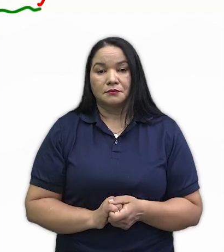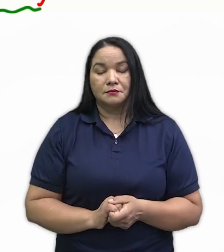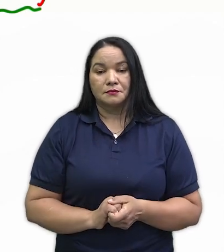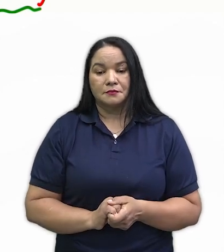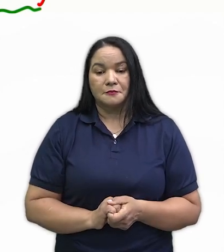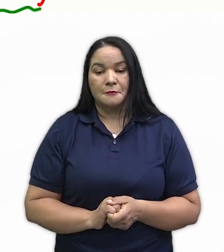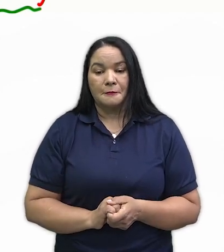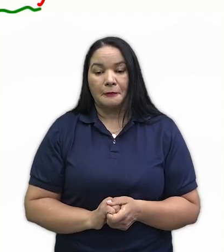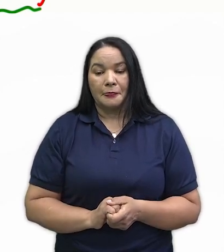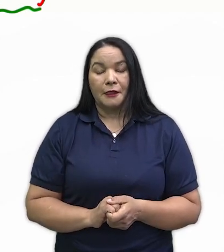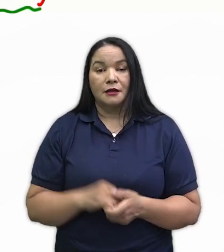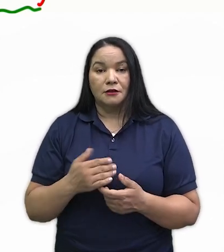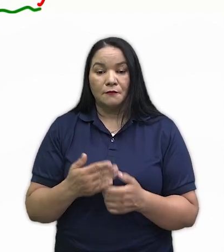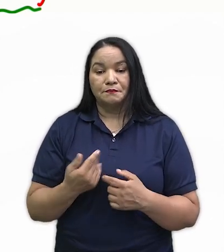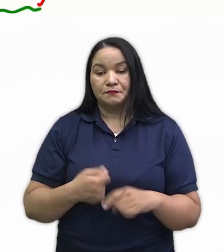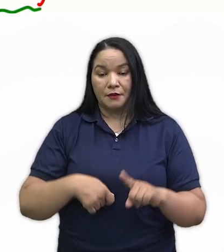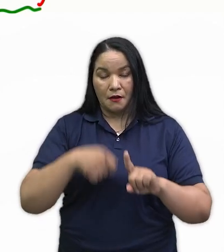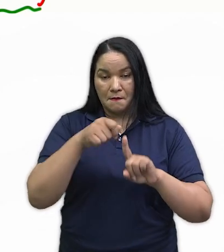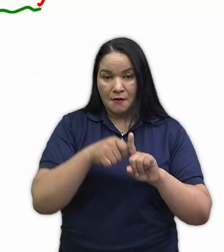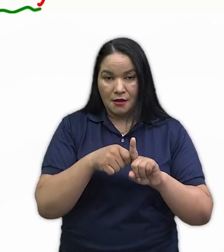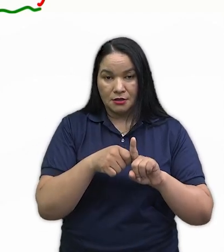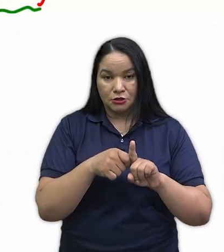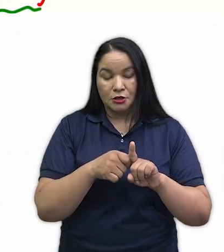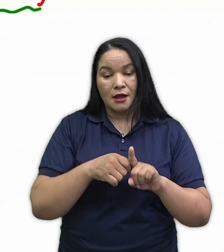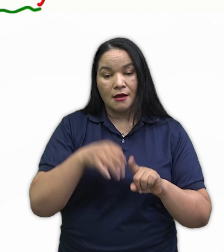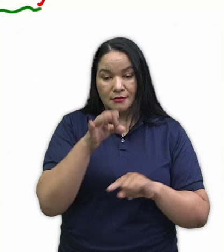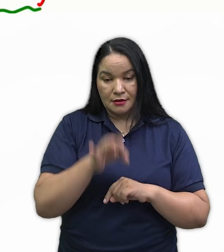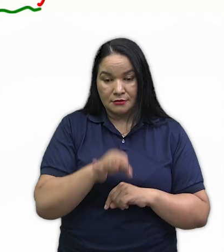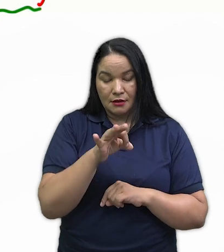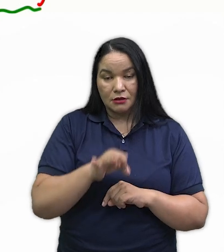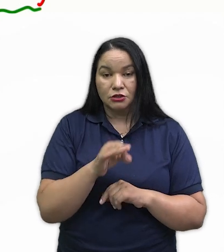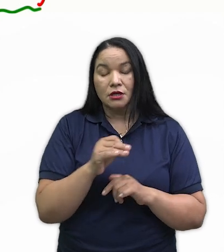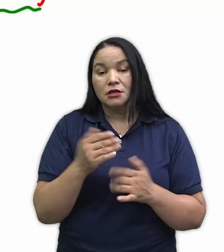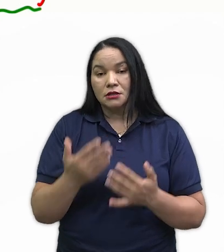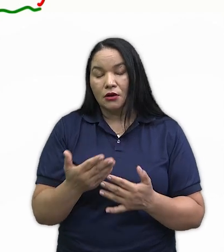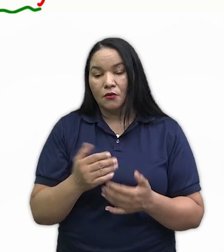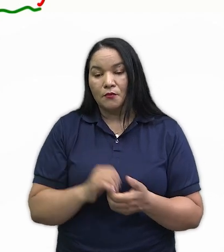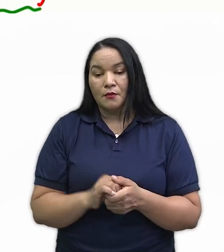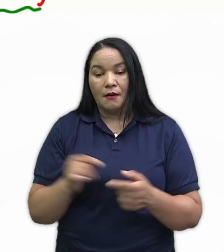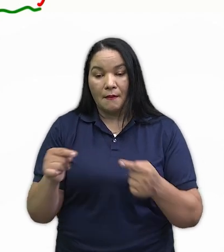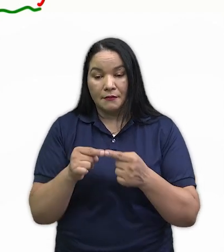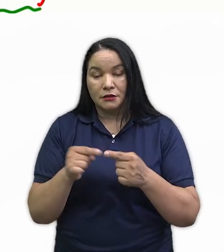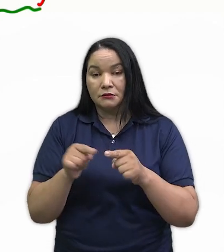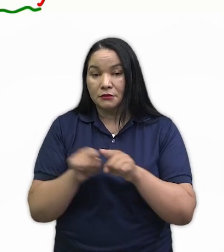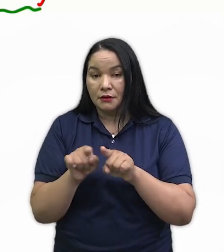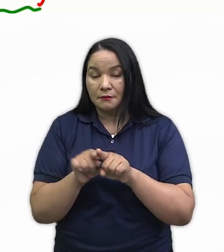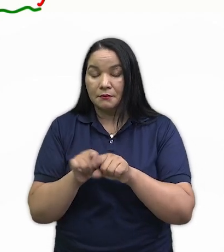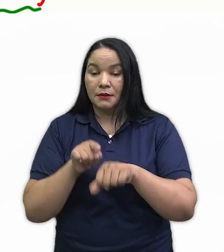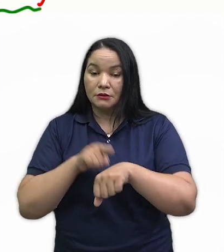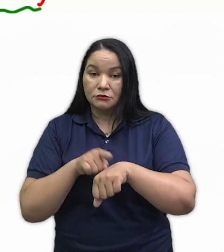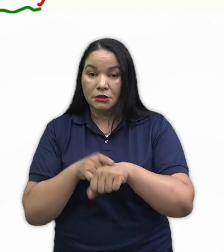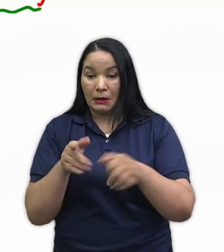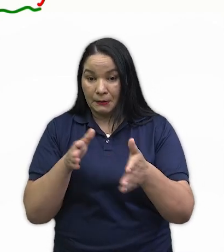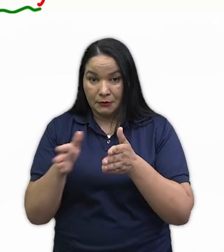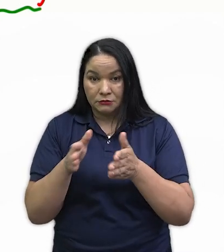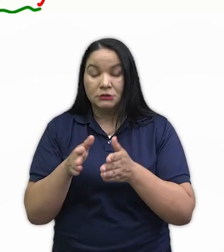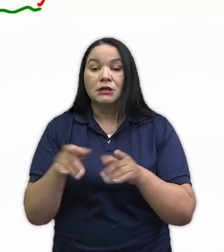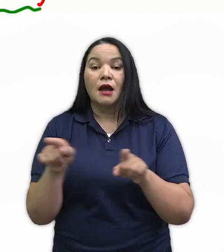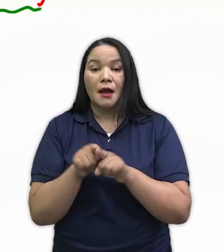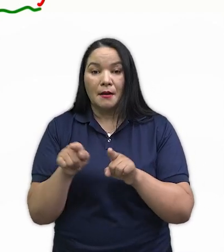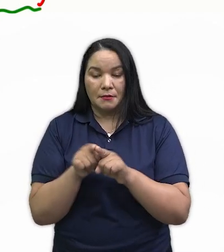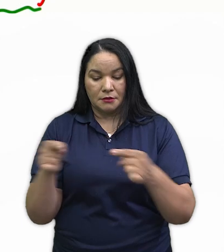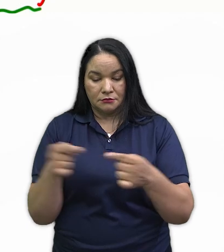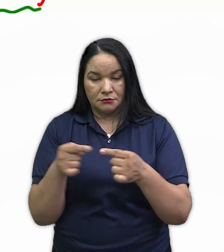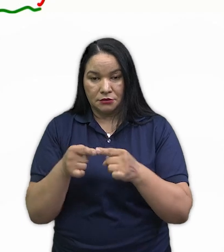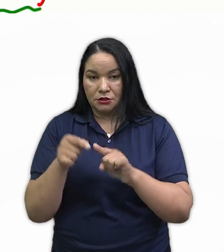nossa taxa AM, ou seja, ao mês, então automaticamente o nosso tempo a ser encontrado também estará